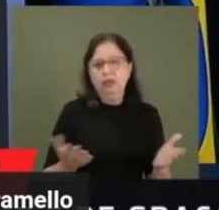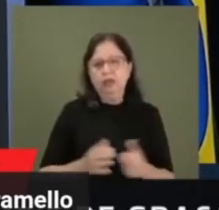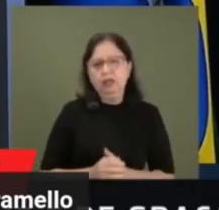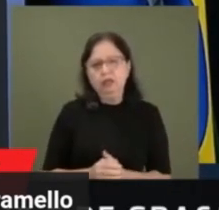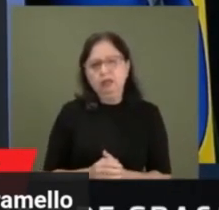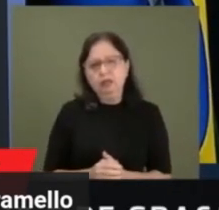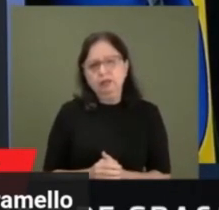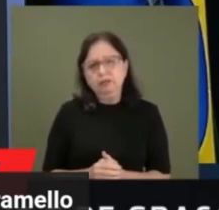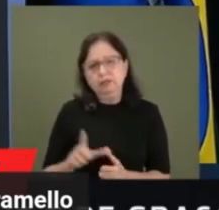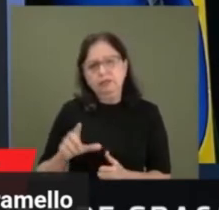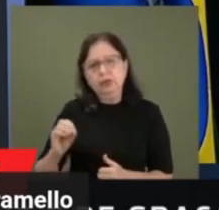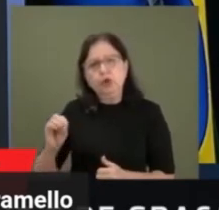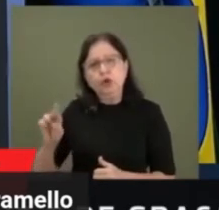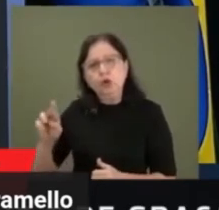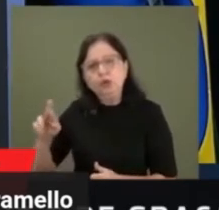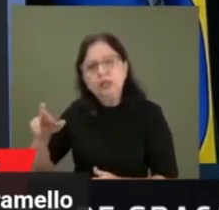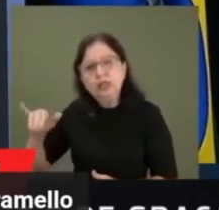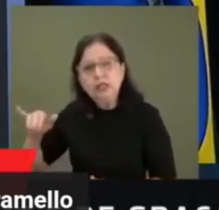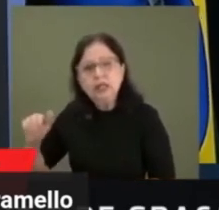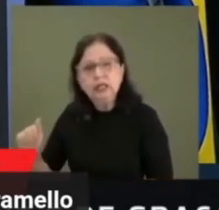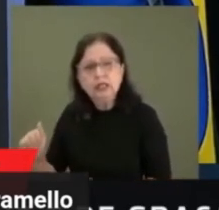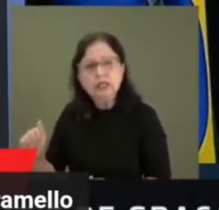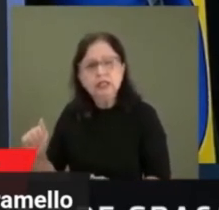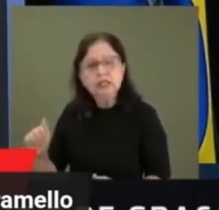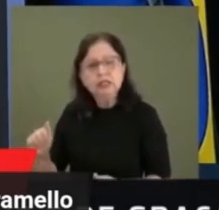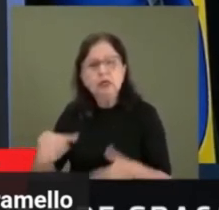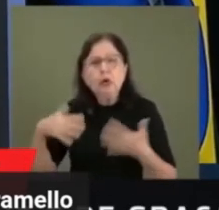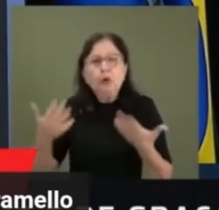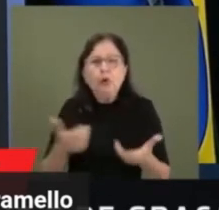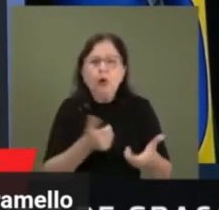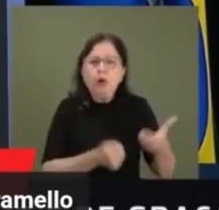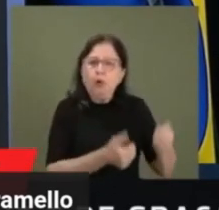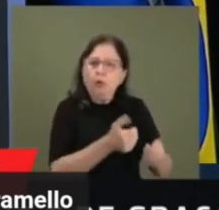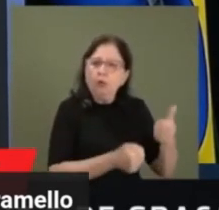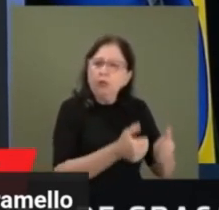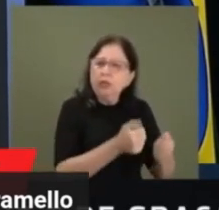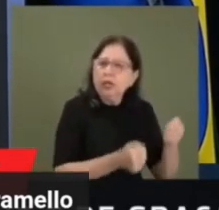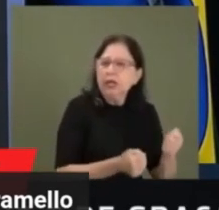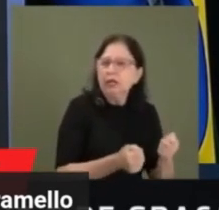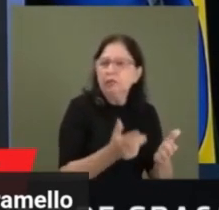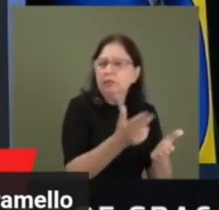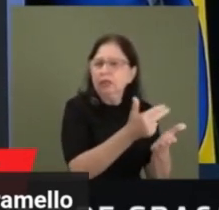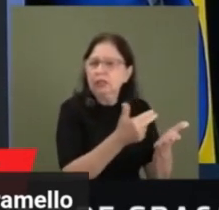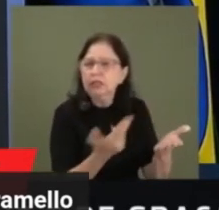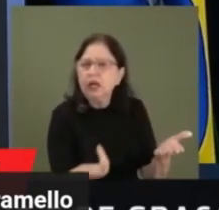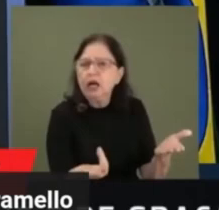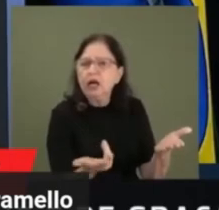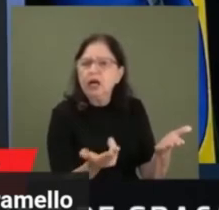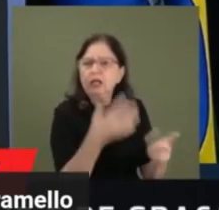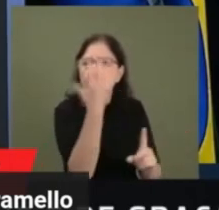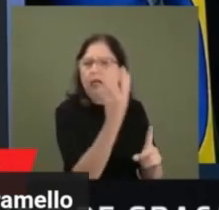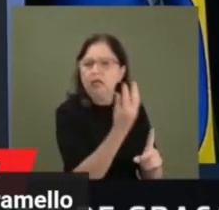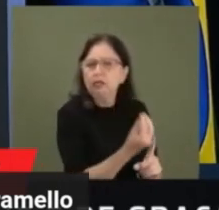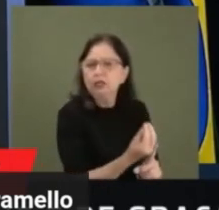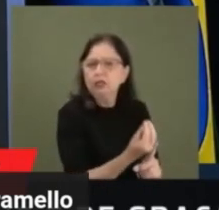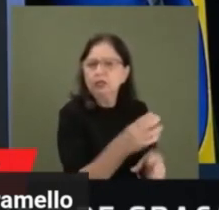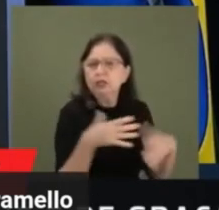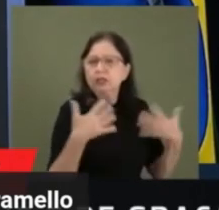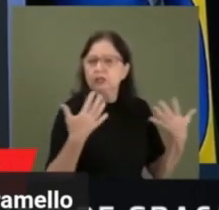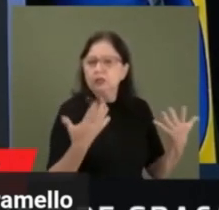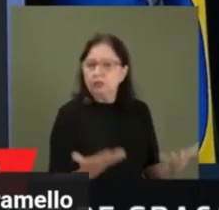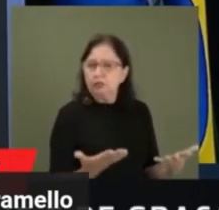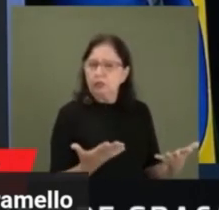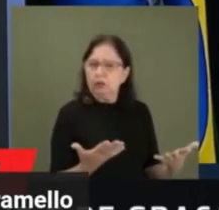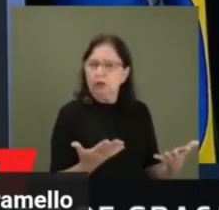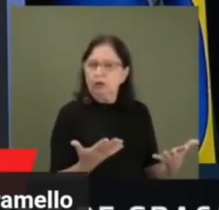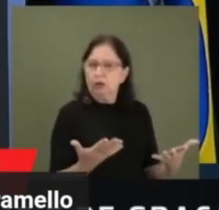empresas Quais são os game designers Quais são os músicos os artistas porque afinal de contas são esses profissionais que de alguma maneira compõem o